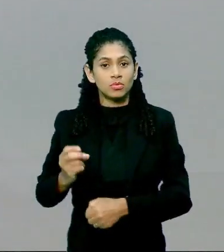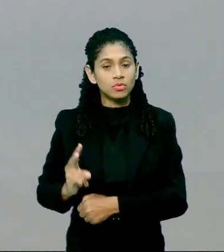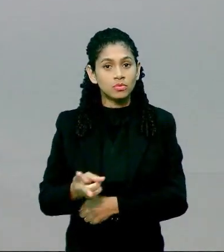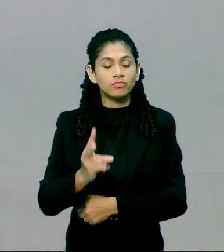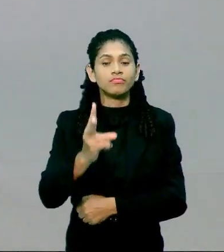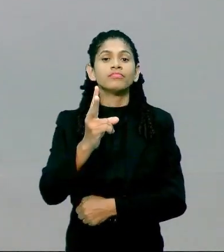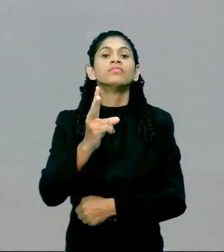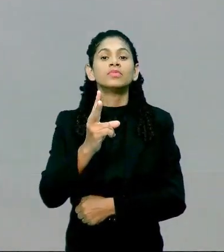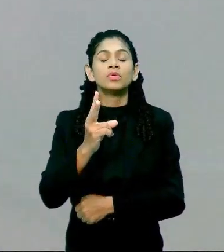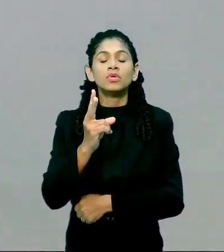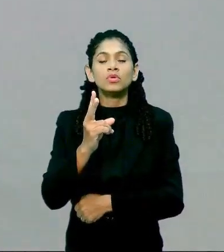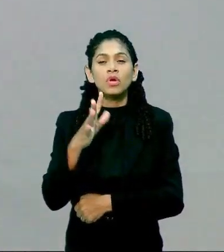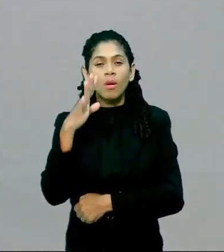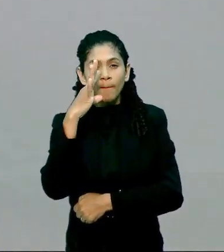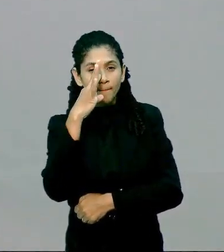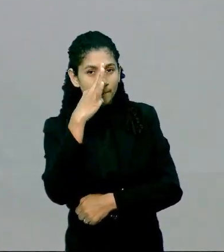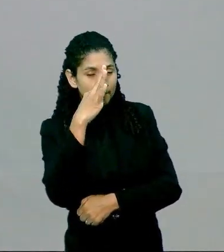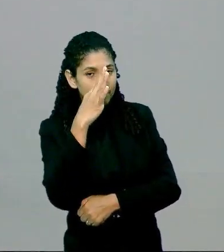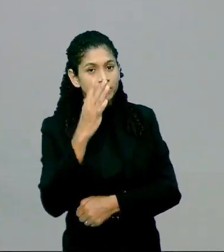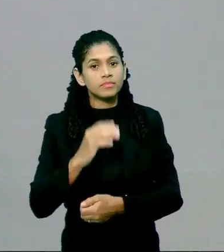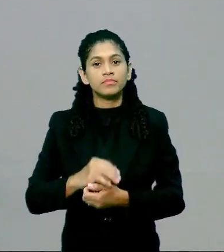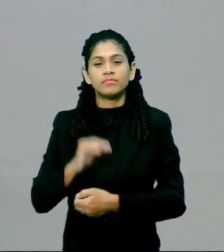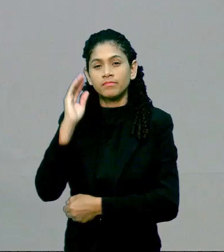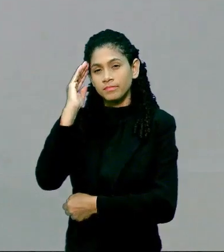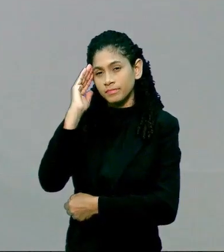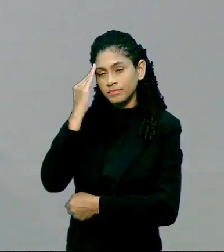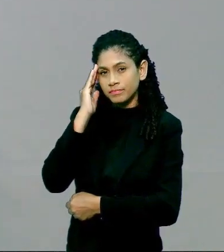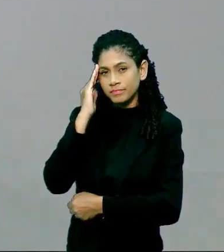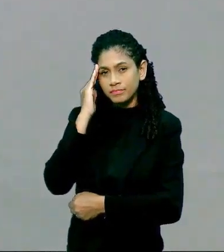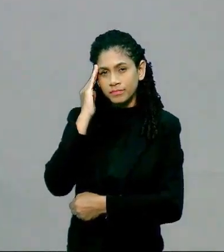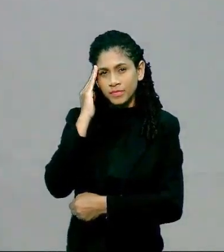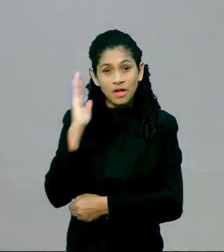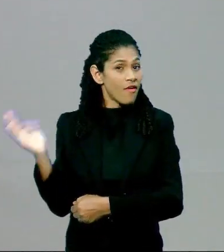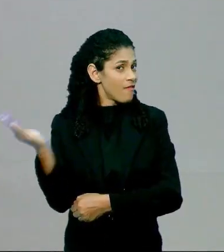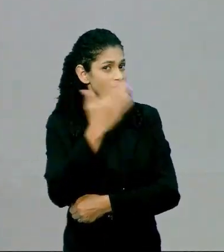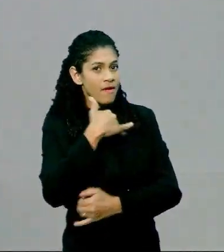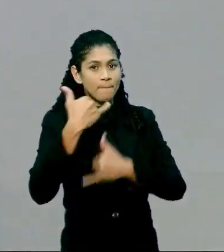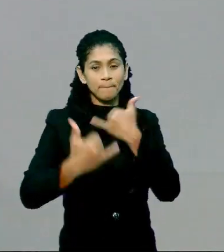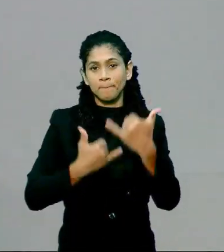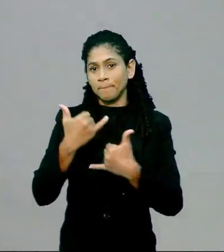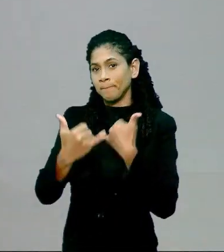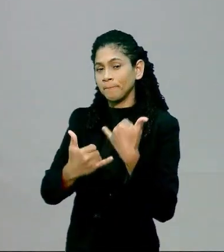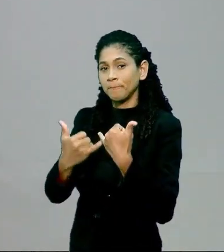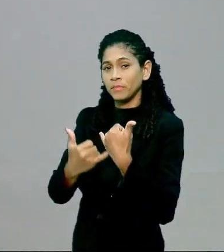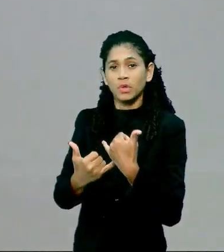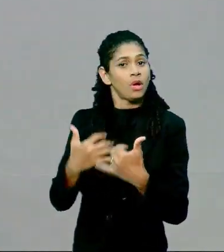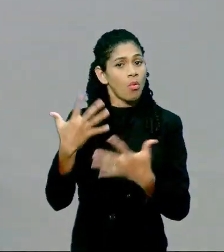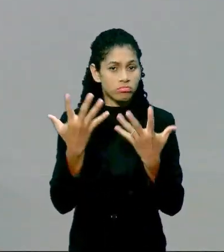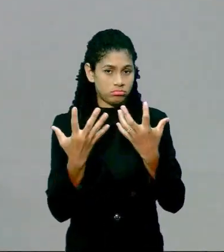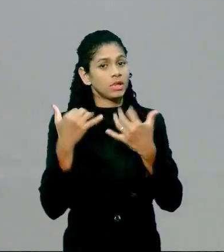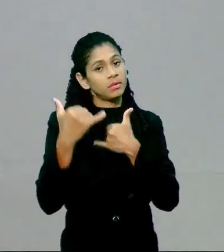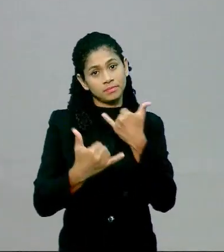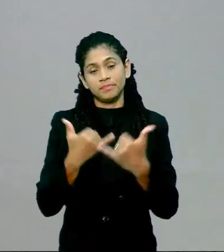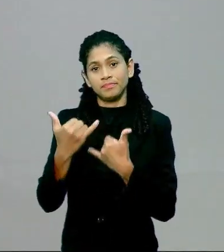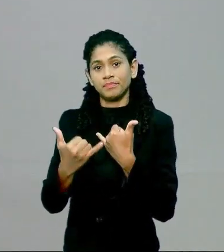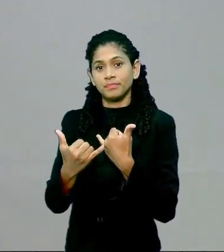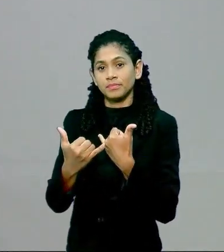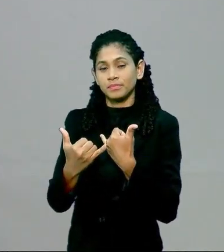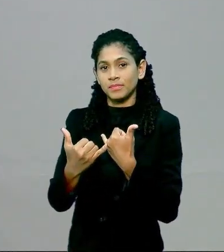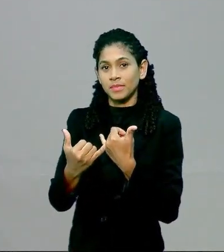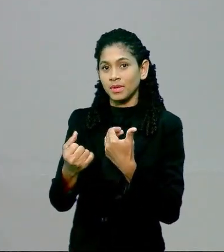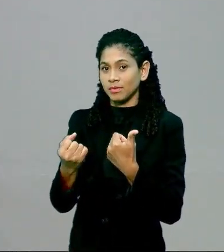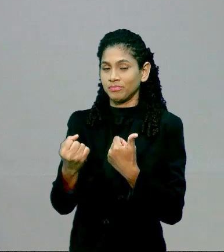aí observando e compreendendo e vamos brincar, né? Porque eu tô a fim de brincar. Então, amiga,